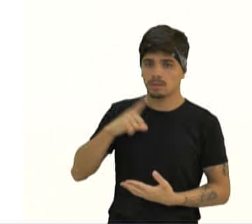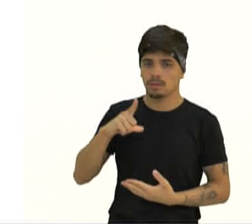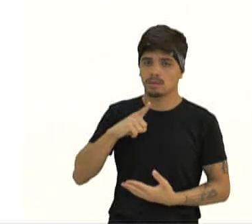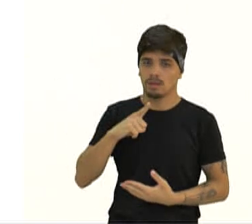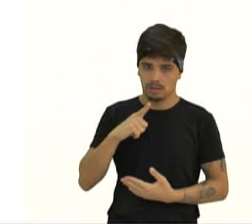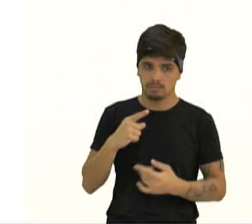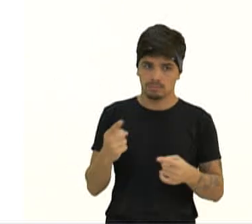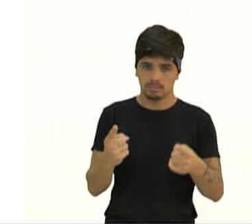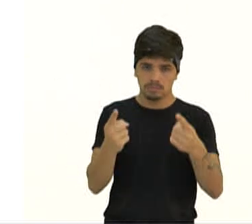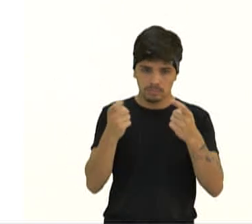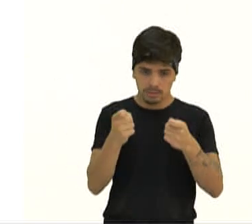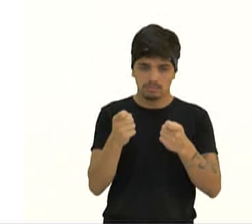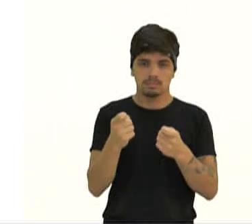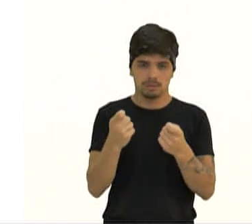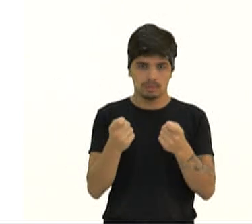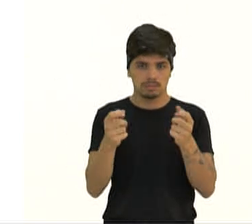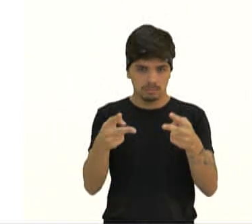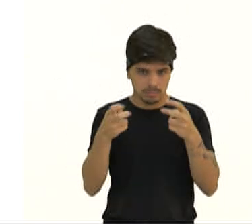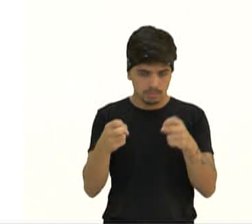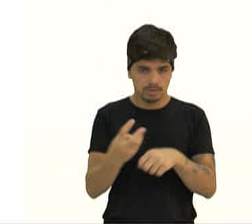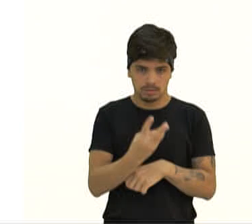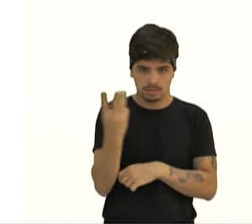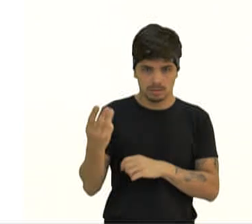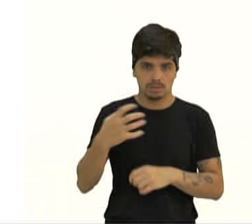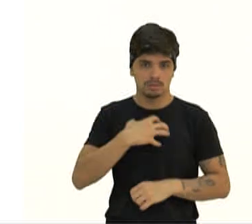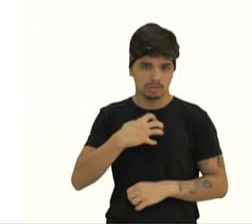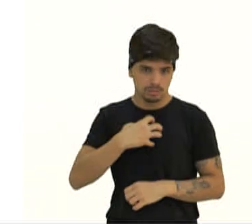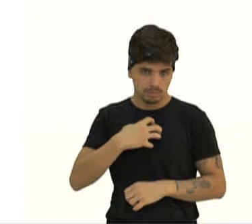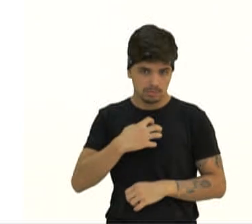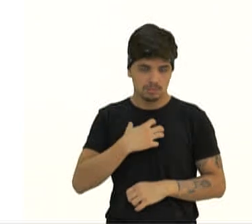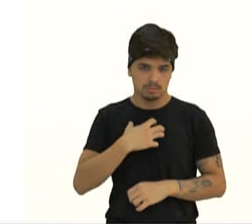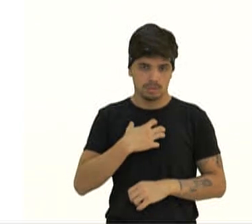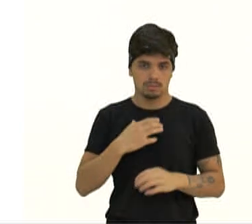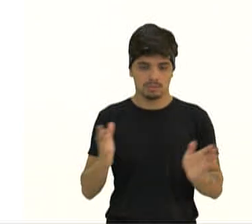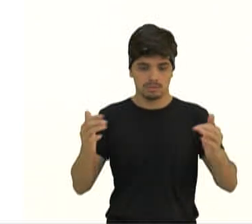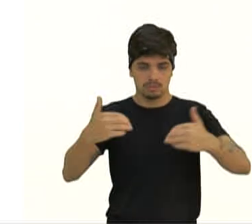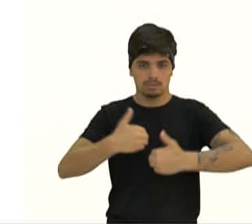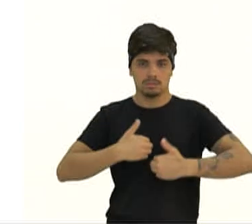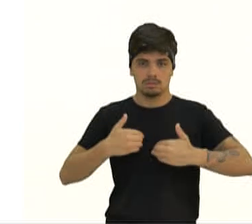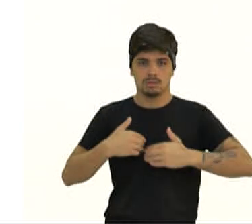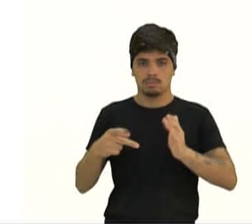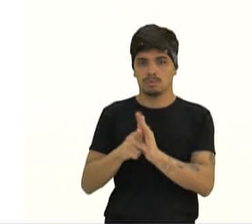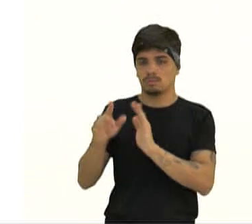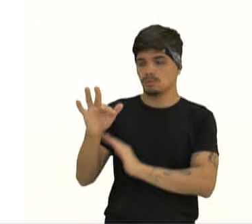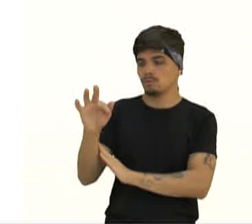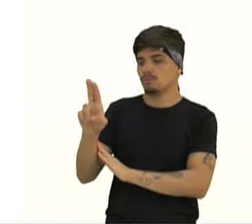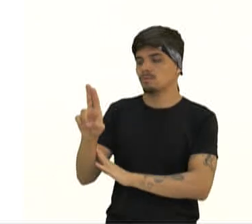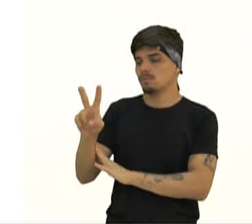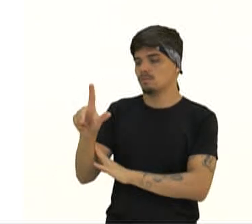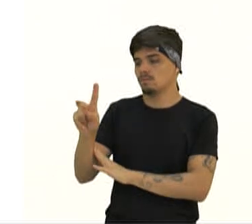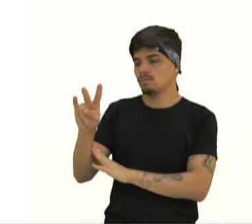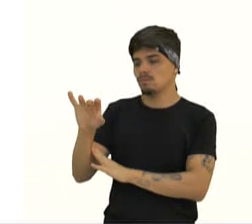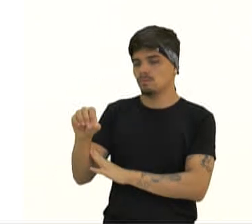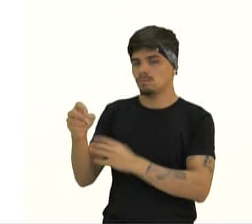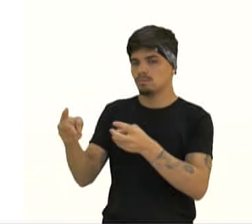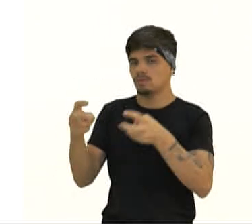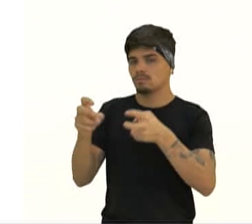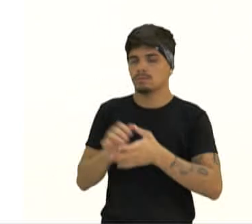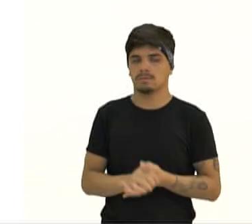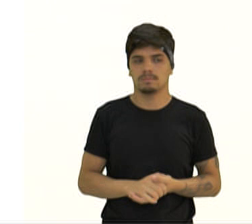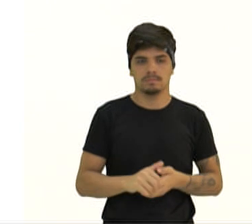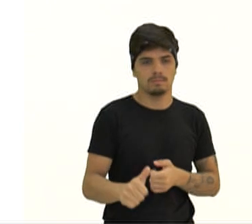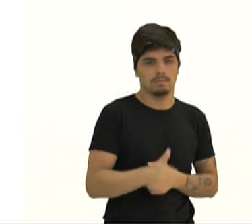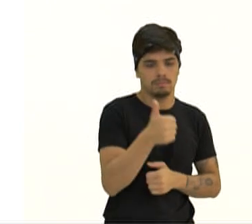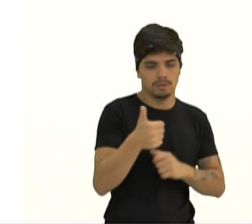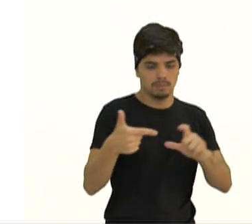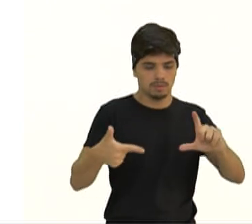esses três sintomas do autismo feitos pelo olhar do Fúlvio observa em eles estão na primeira